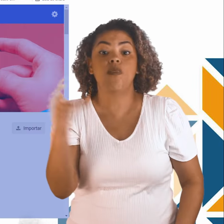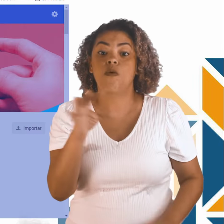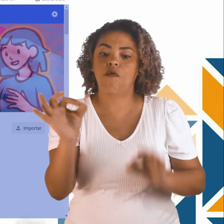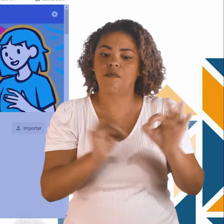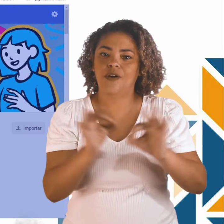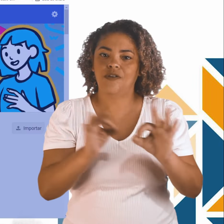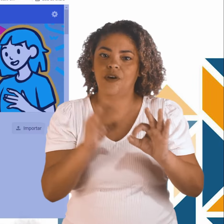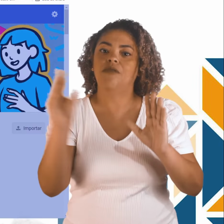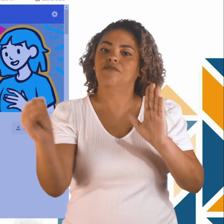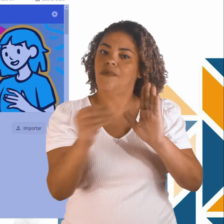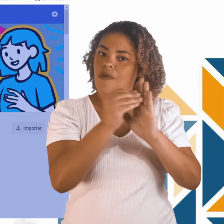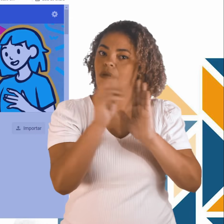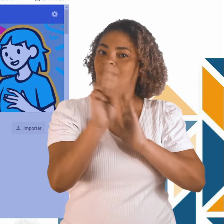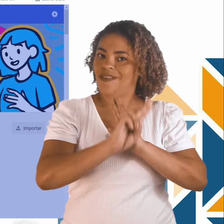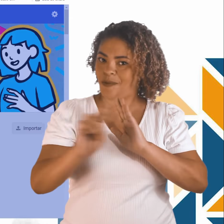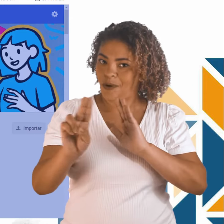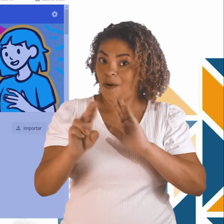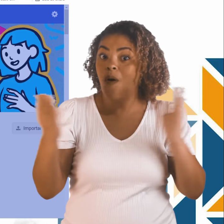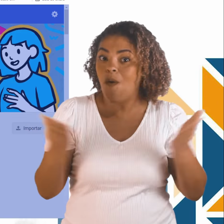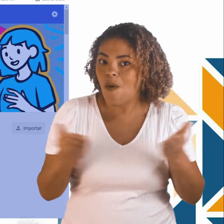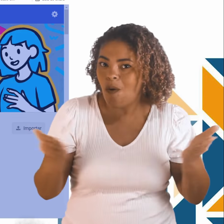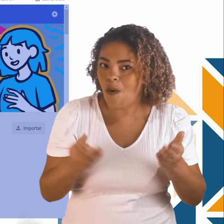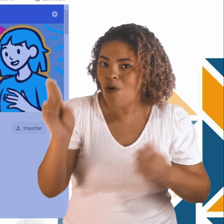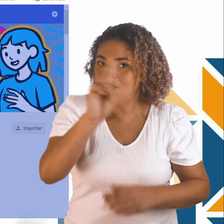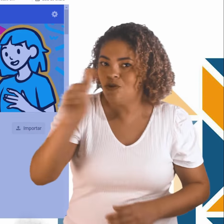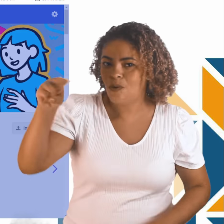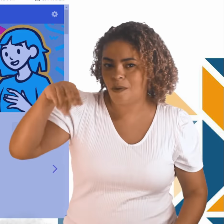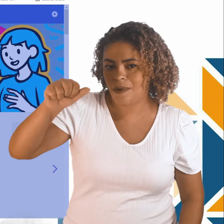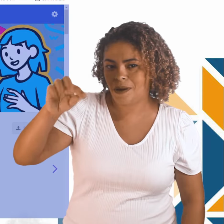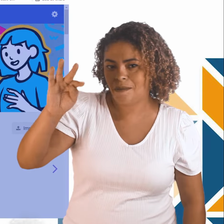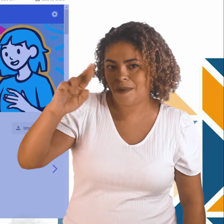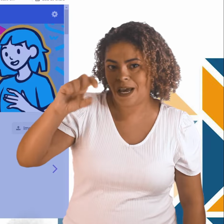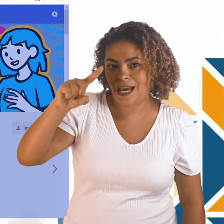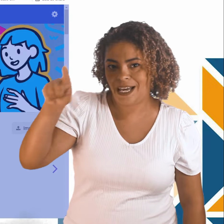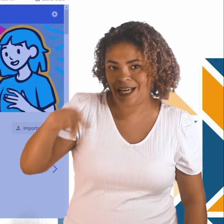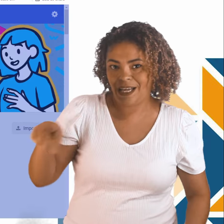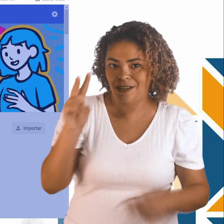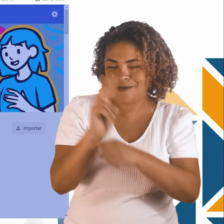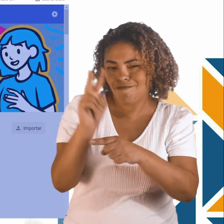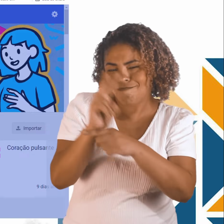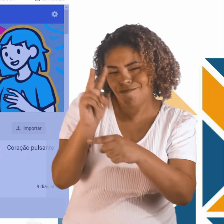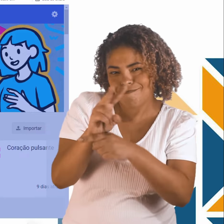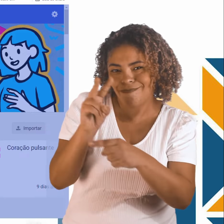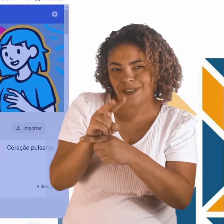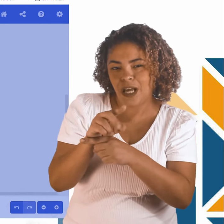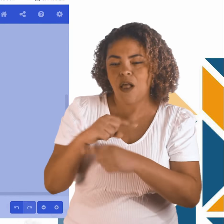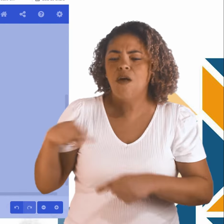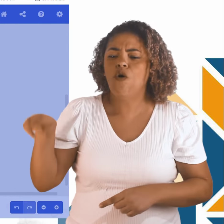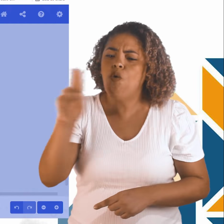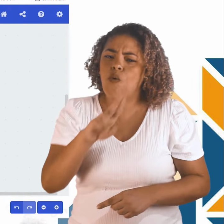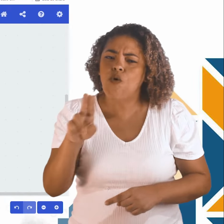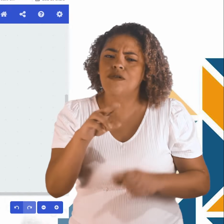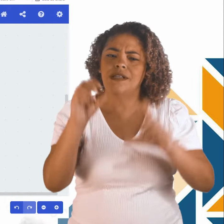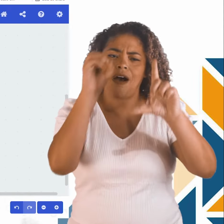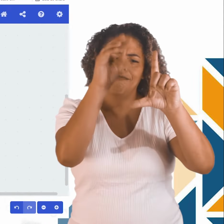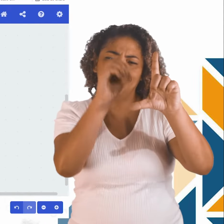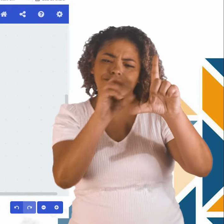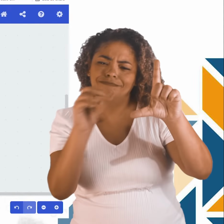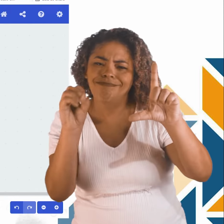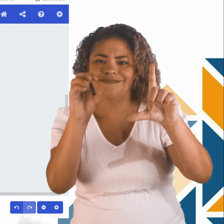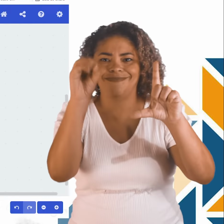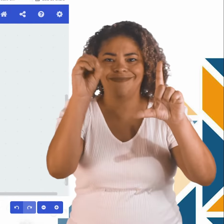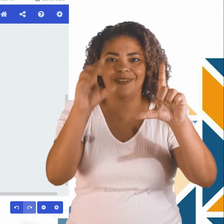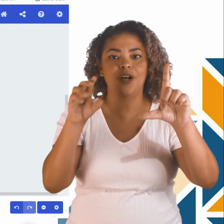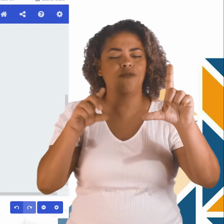um nome a ele. A de hoje se chama matriz, pois vamos explorar um pouco os LEDs do Microbit,